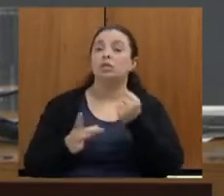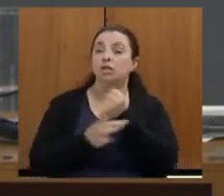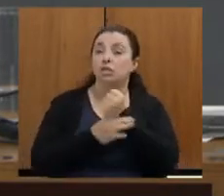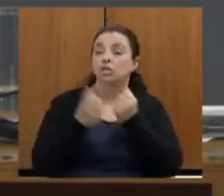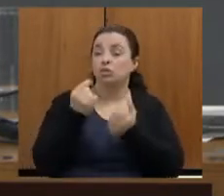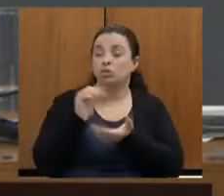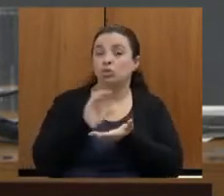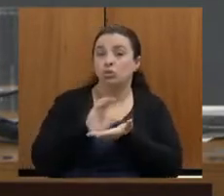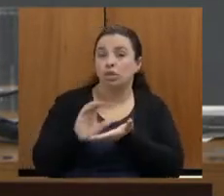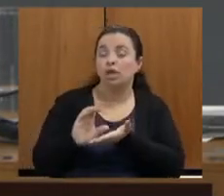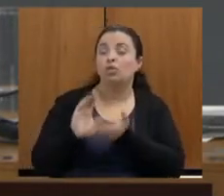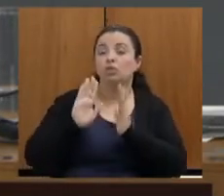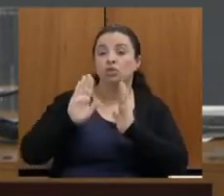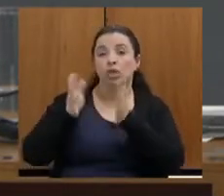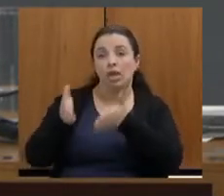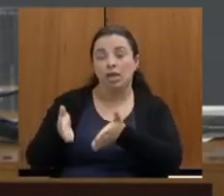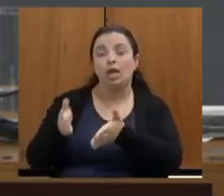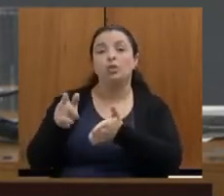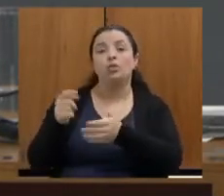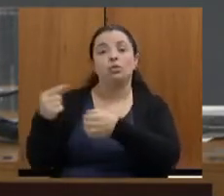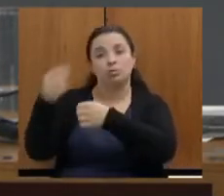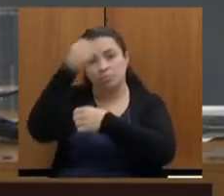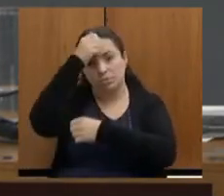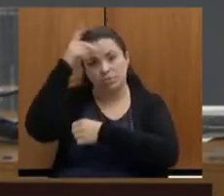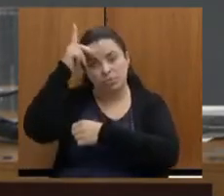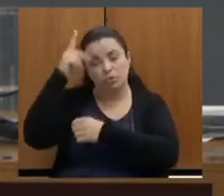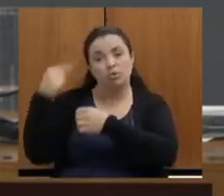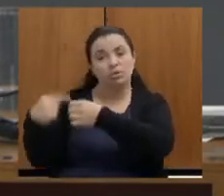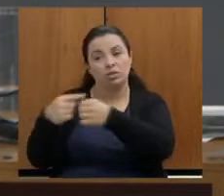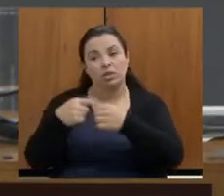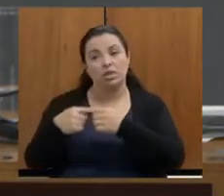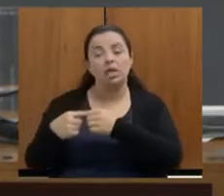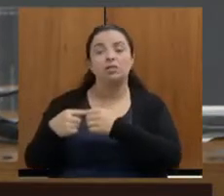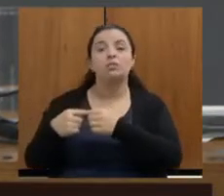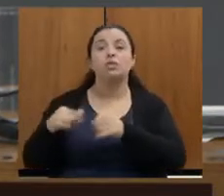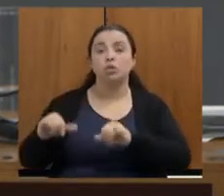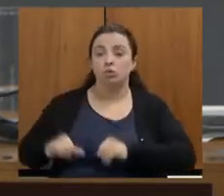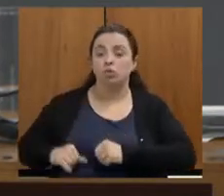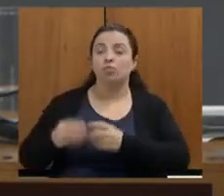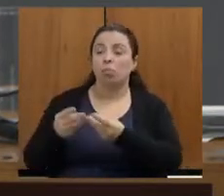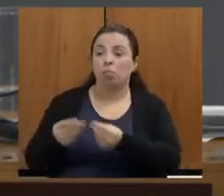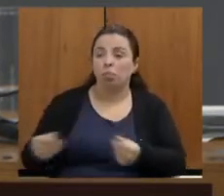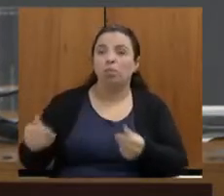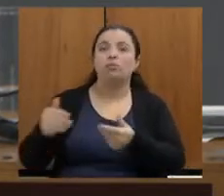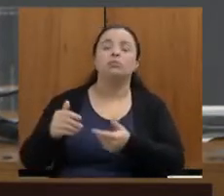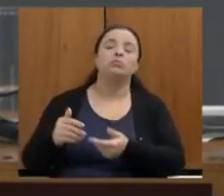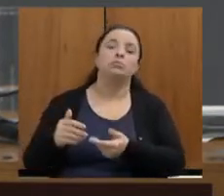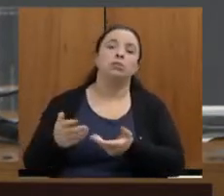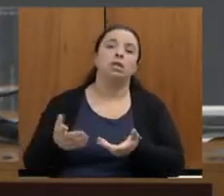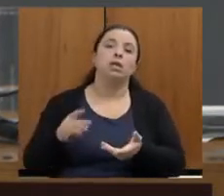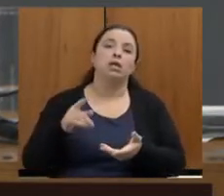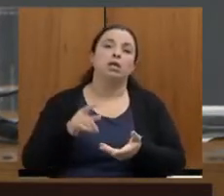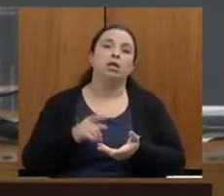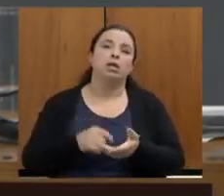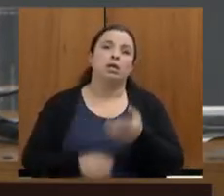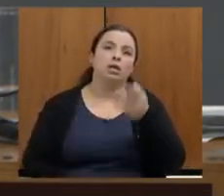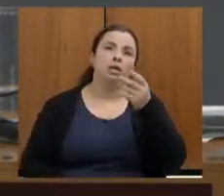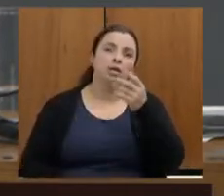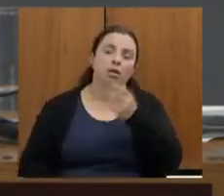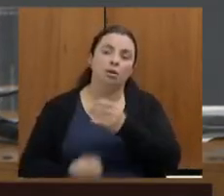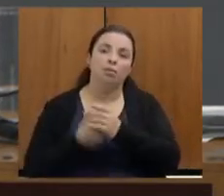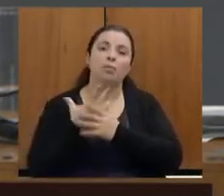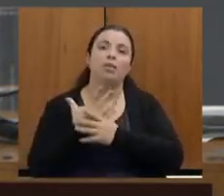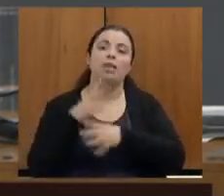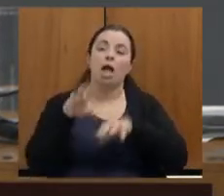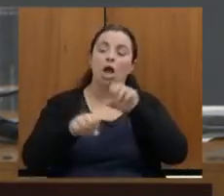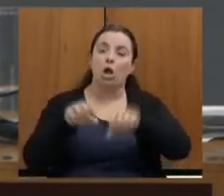efetivamente nos municípios atingidos implementar aterro a coleta seletiva nos municípios além